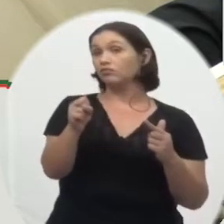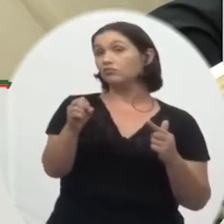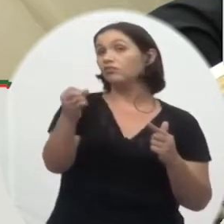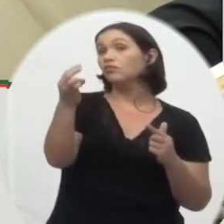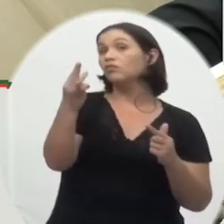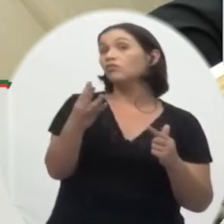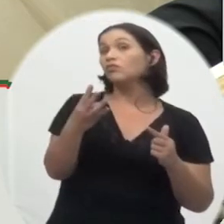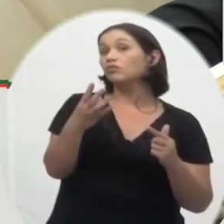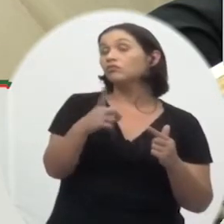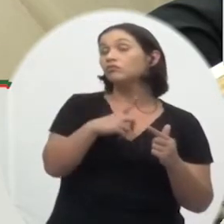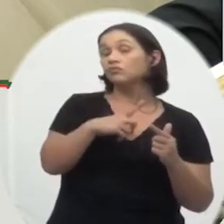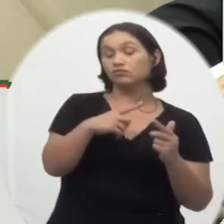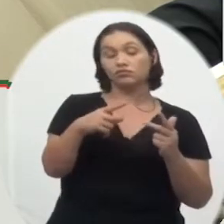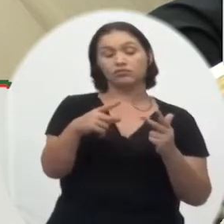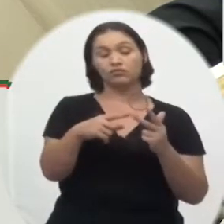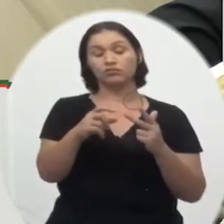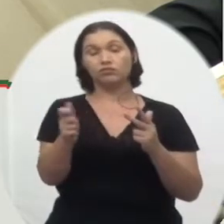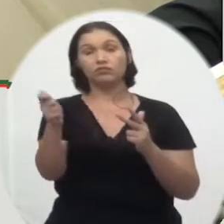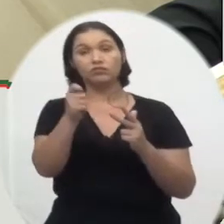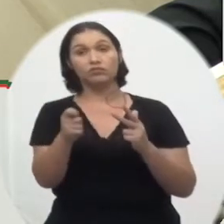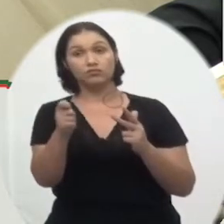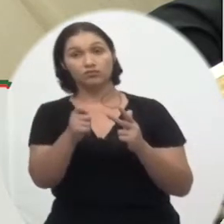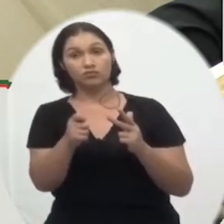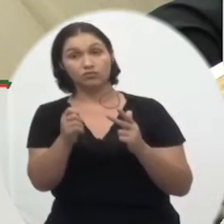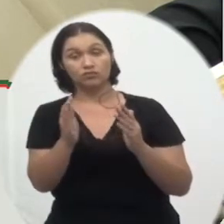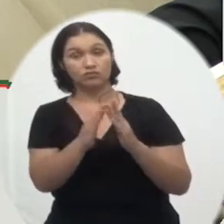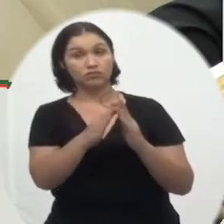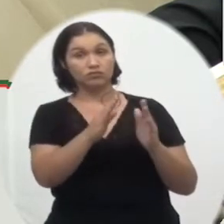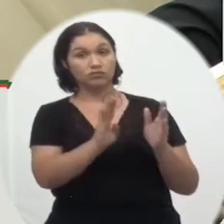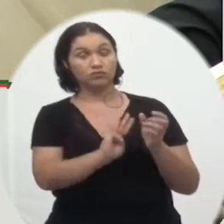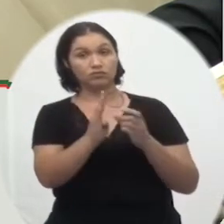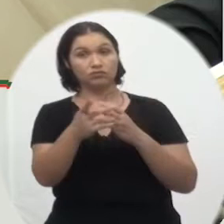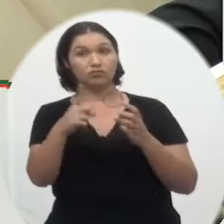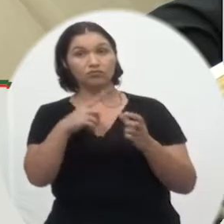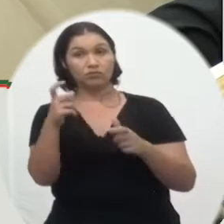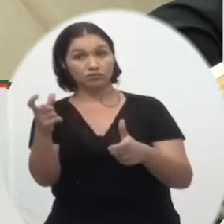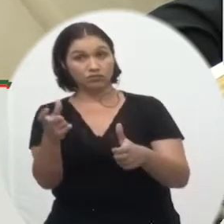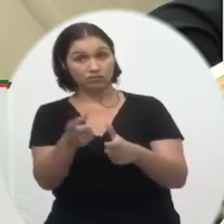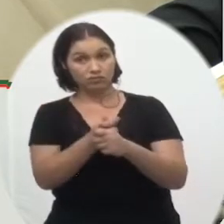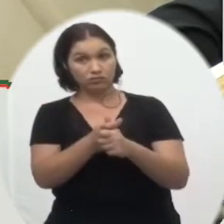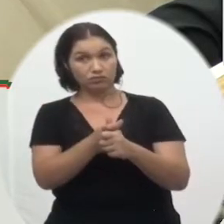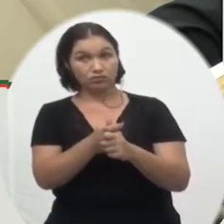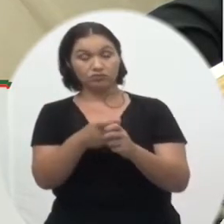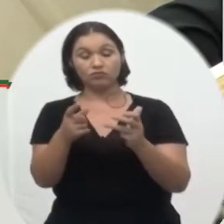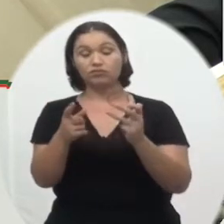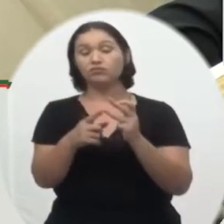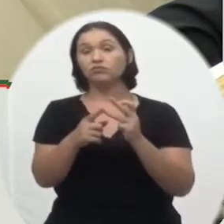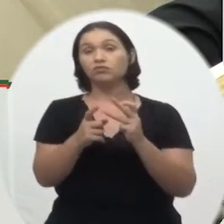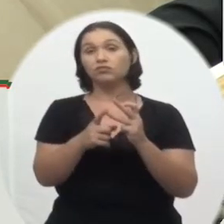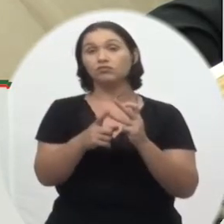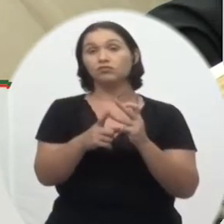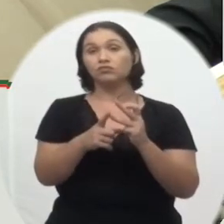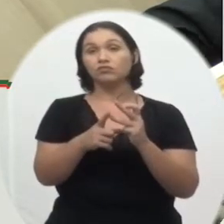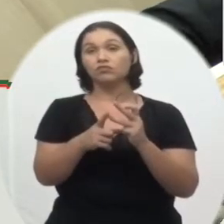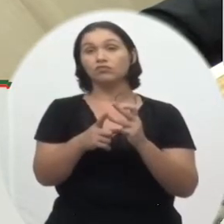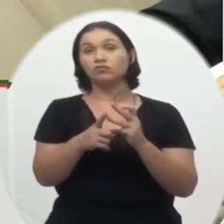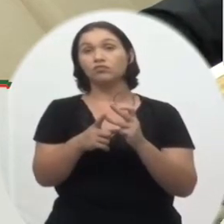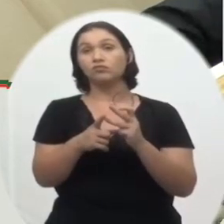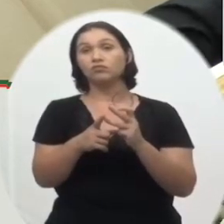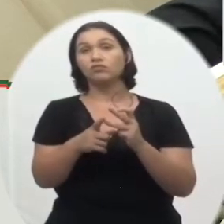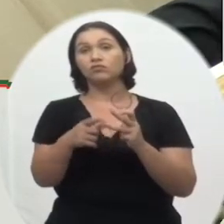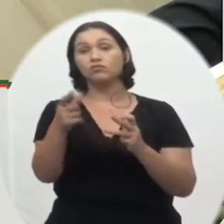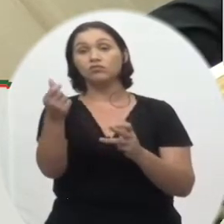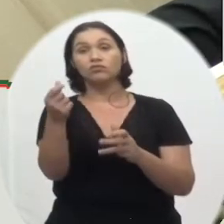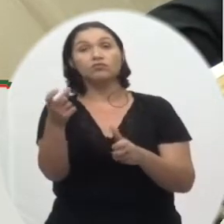Segundo, a Associação de Moradores do Bairro Vozocris possui dívida? Terceiro, qual o valor de débito, caso exista? Quarto,